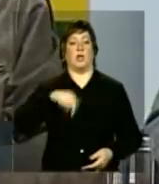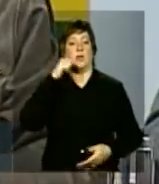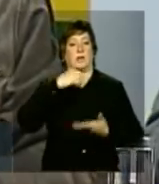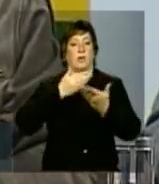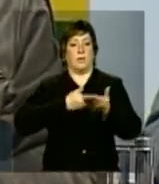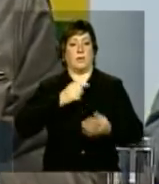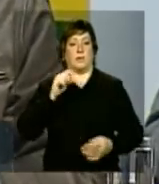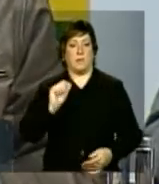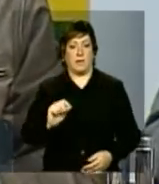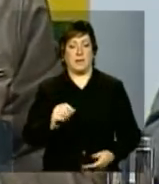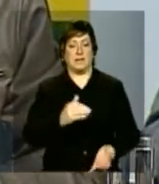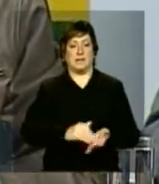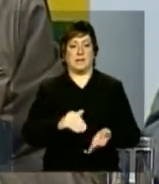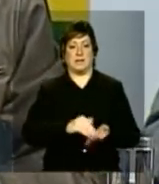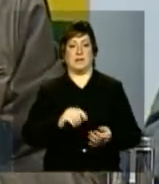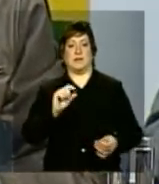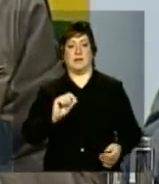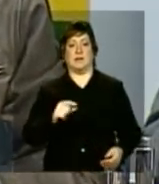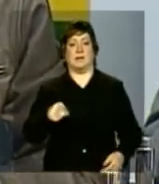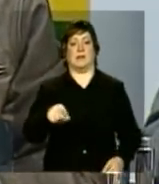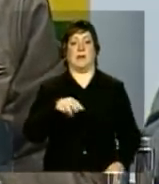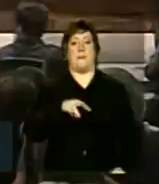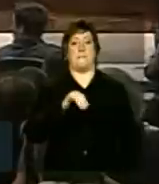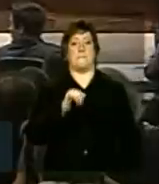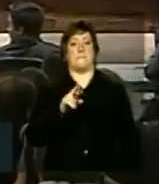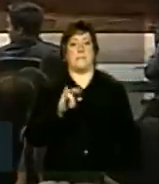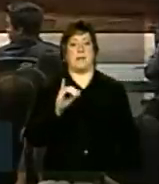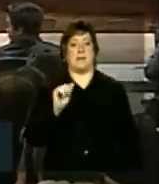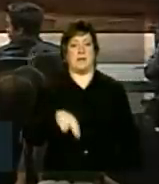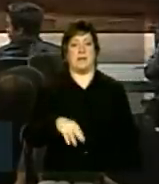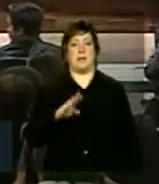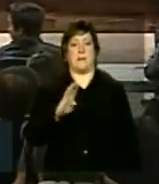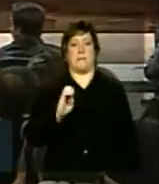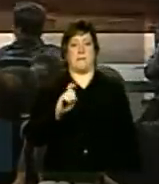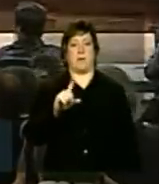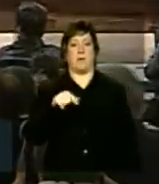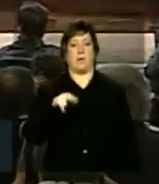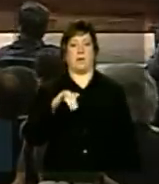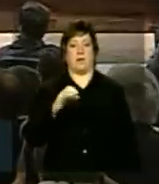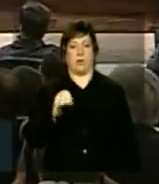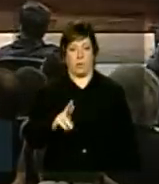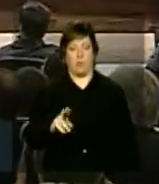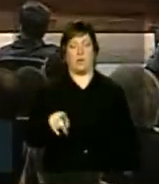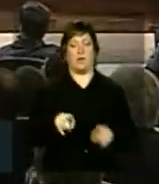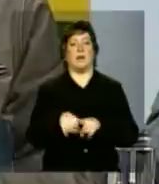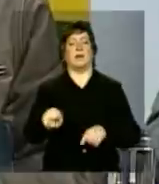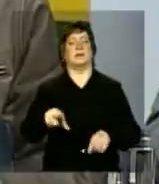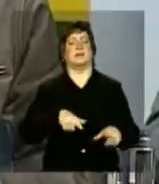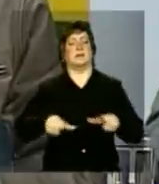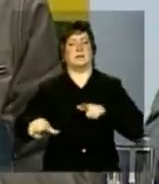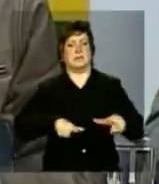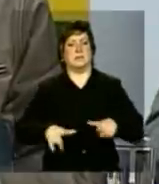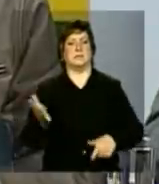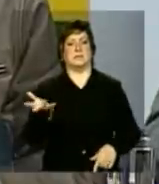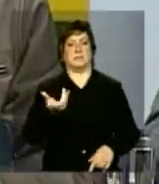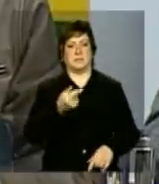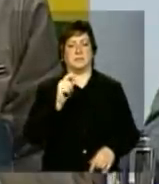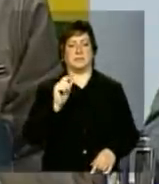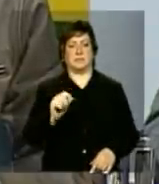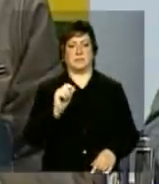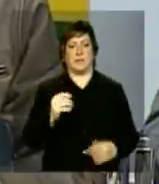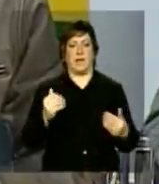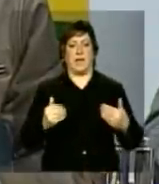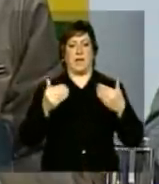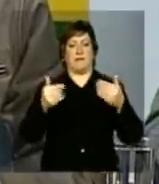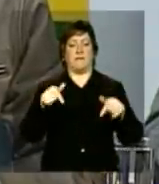miram Belquior que tem realizado um trabalho gigantesco à